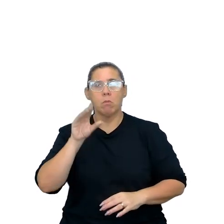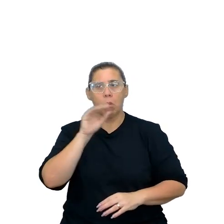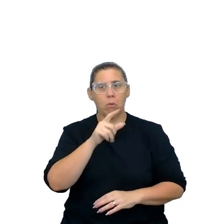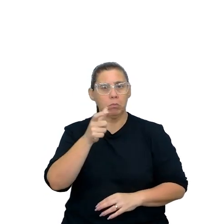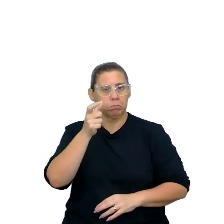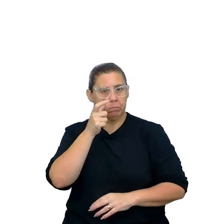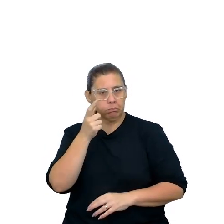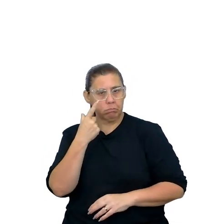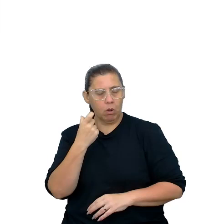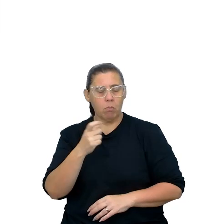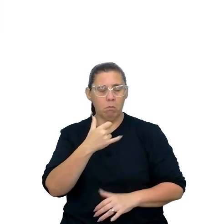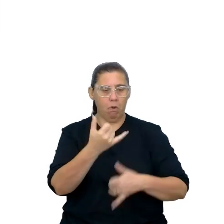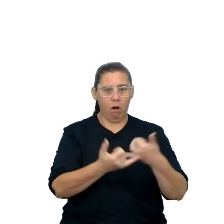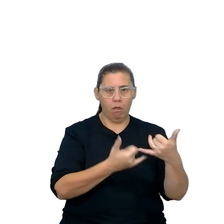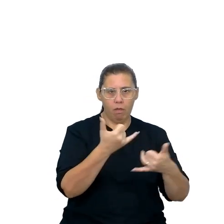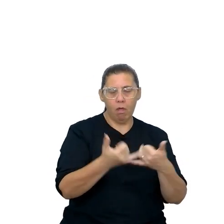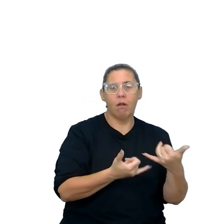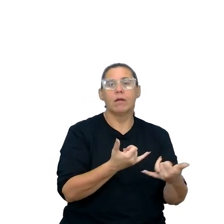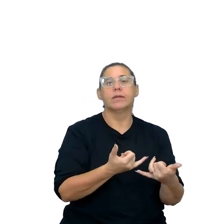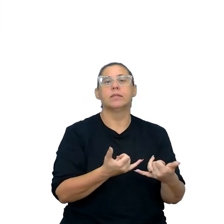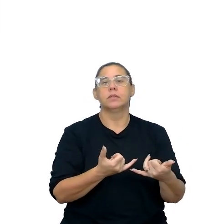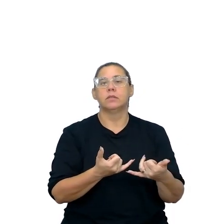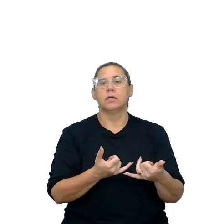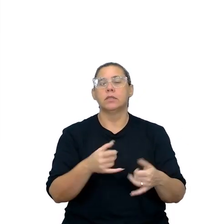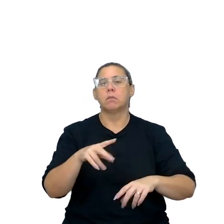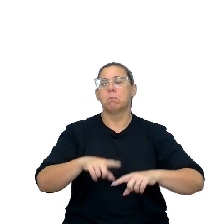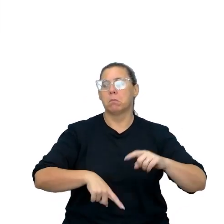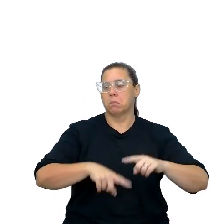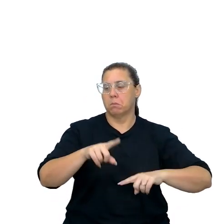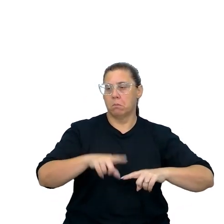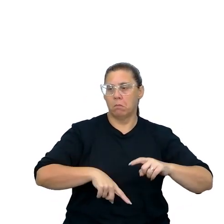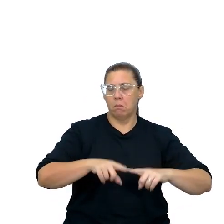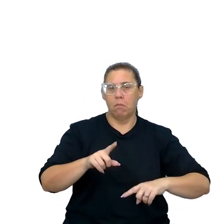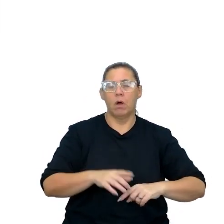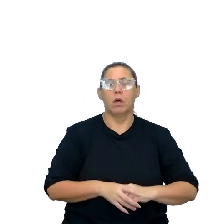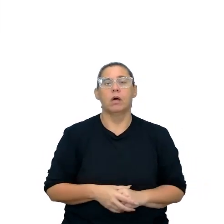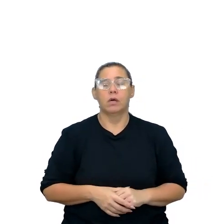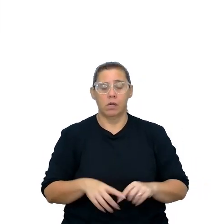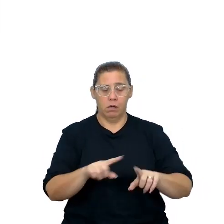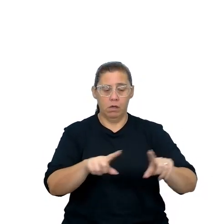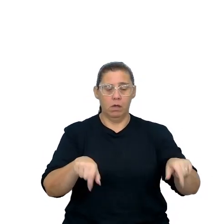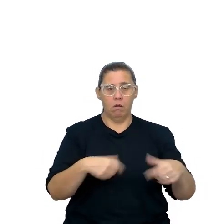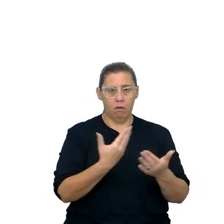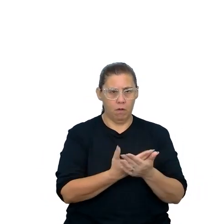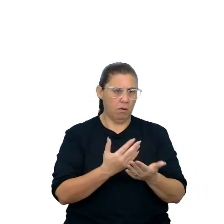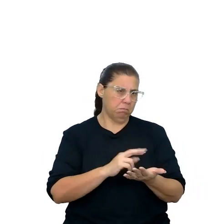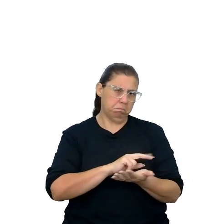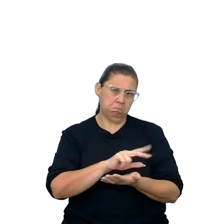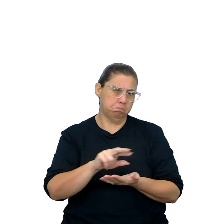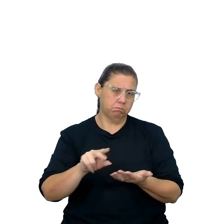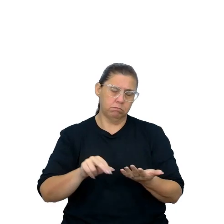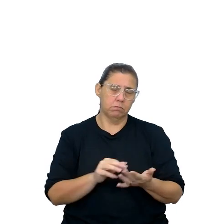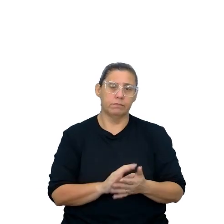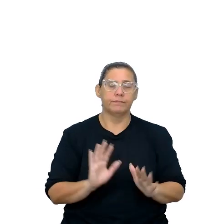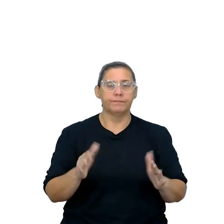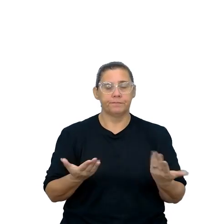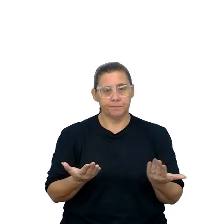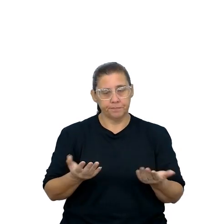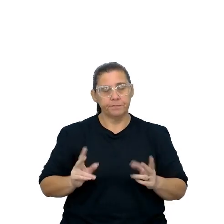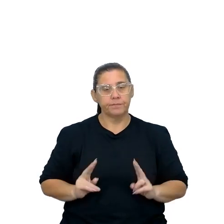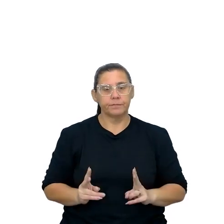interesse, como jogos, brincadeiras, materiais da sala de aula, entre outros. Então, vamos